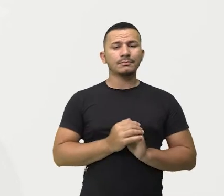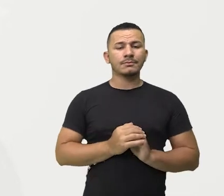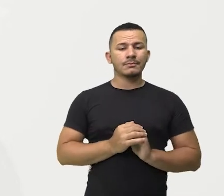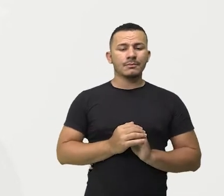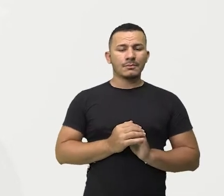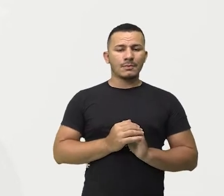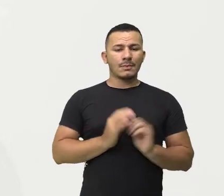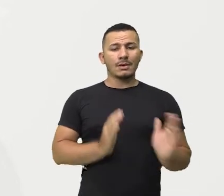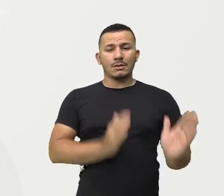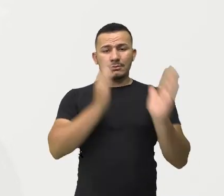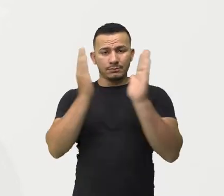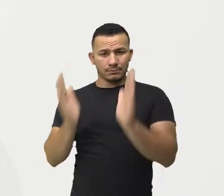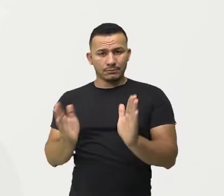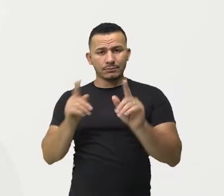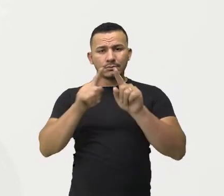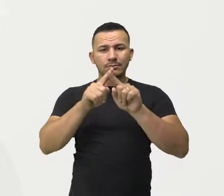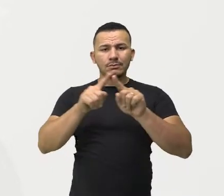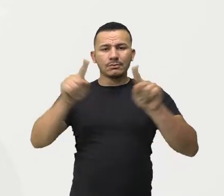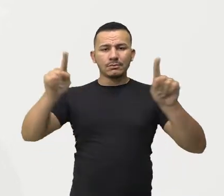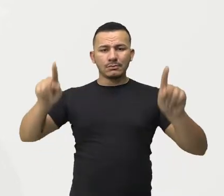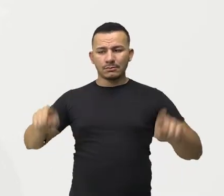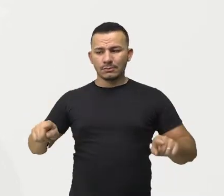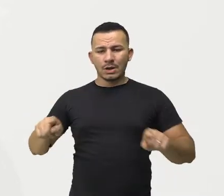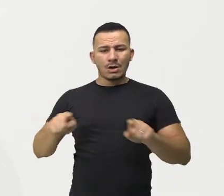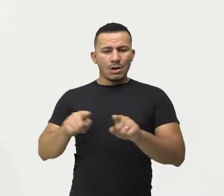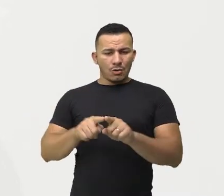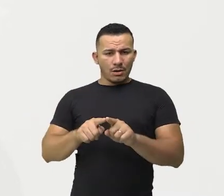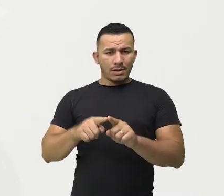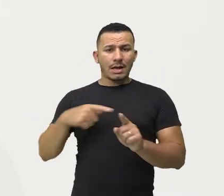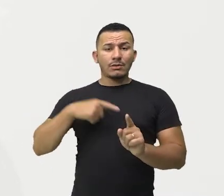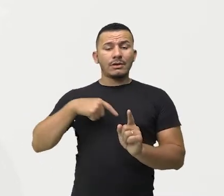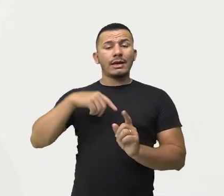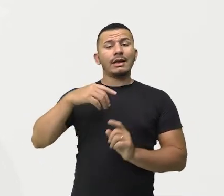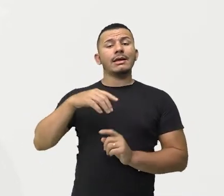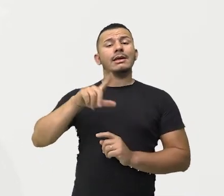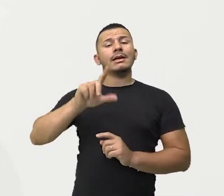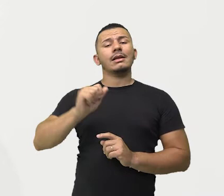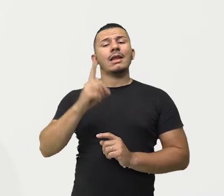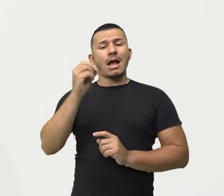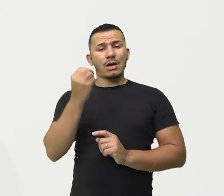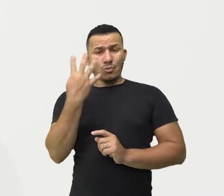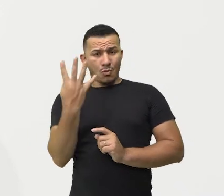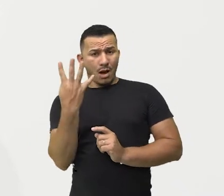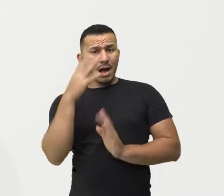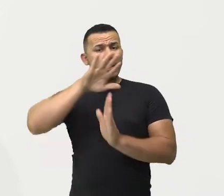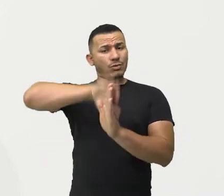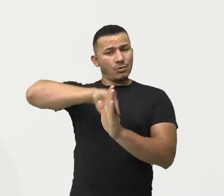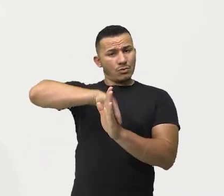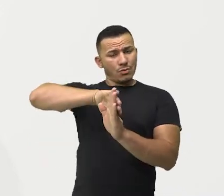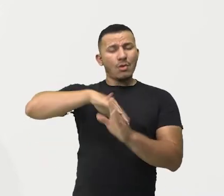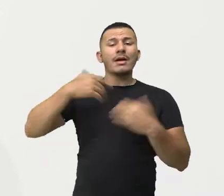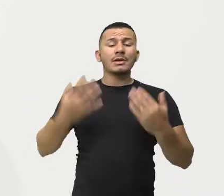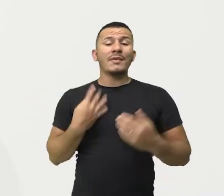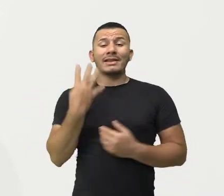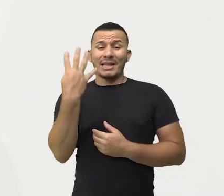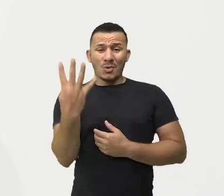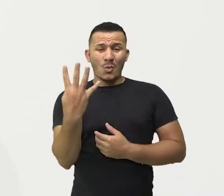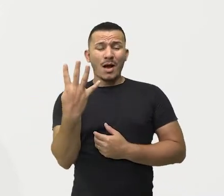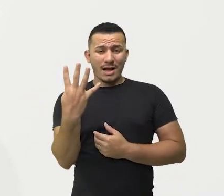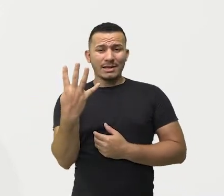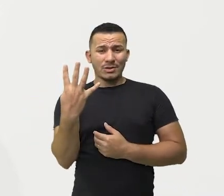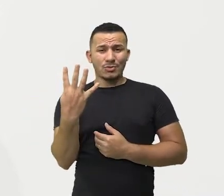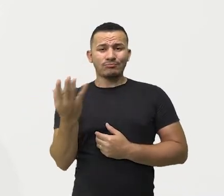nós temos o quadrado. O quadrado, ele não tem 4 lados? Então ele tem 4 eixos de simetria. O